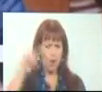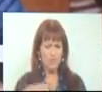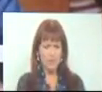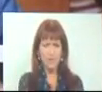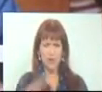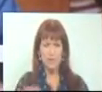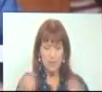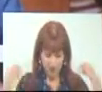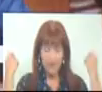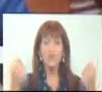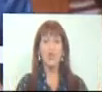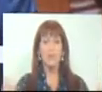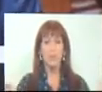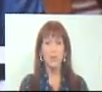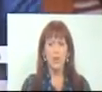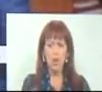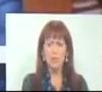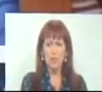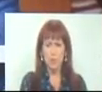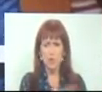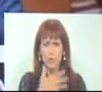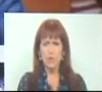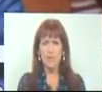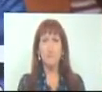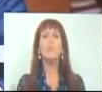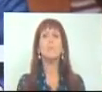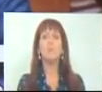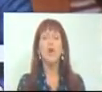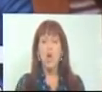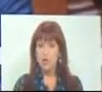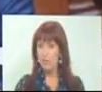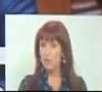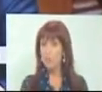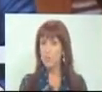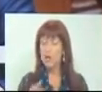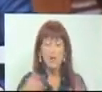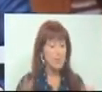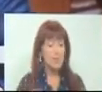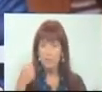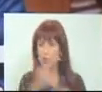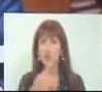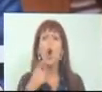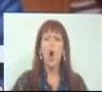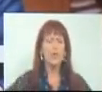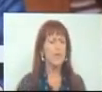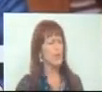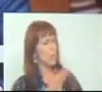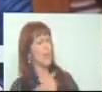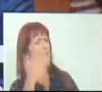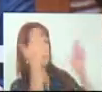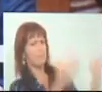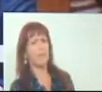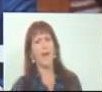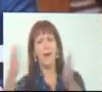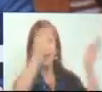crescimento, para o investimento e para o combate ao desemprego. Fazemo-lo porque precisamos de lutar para voltarmos a ser um país